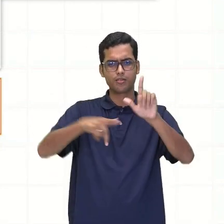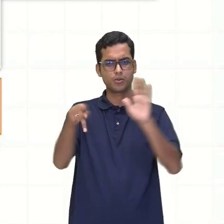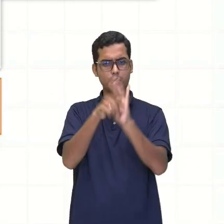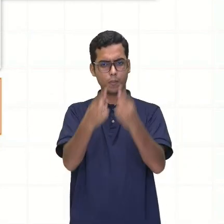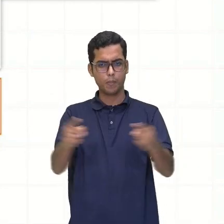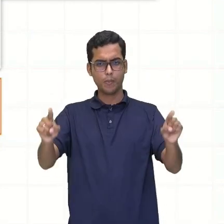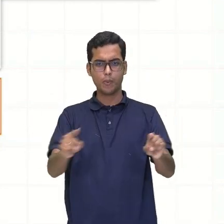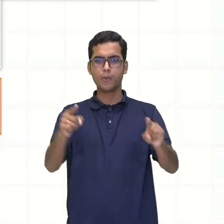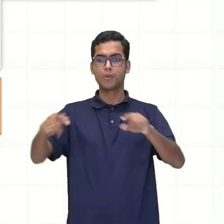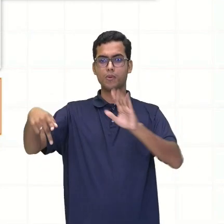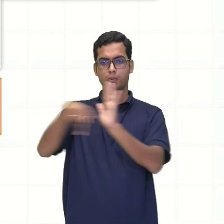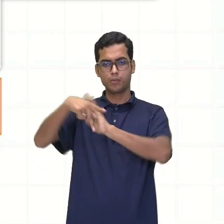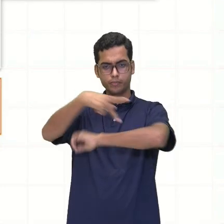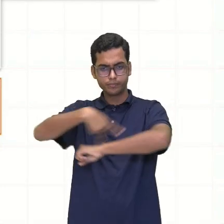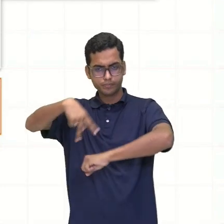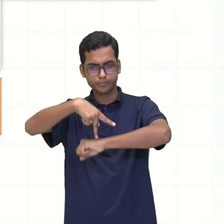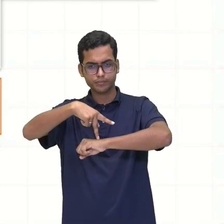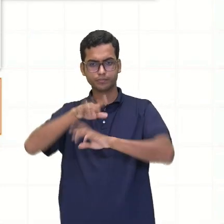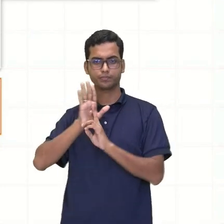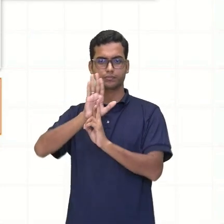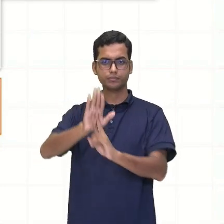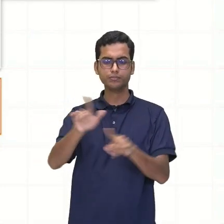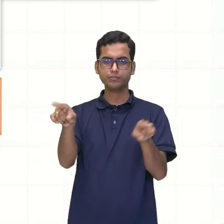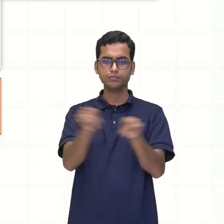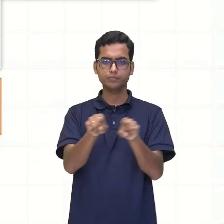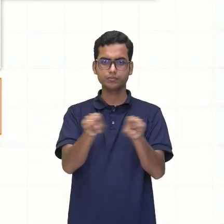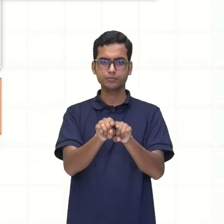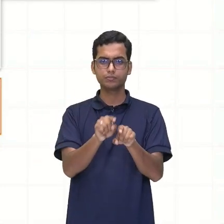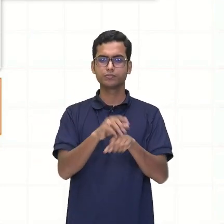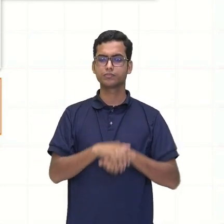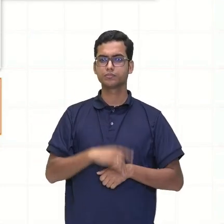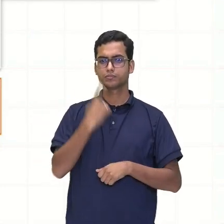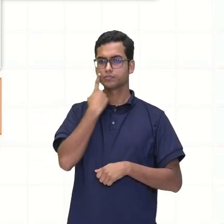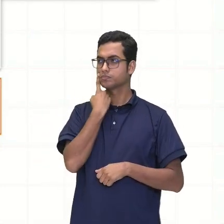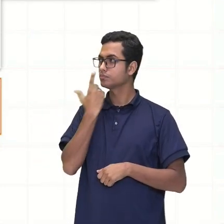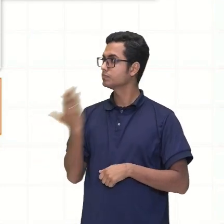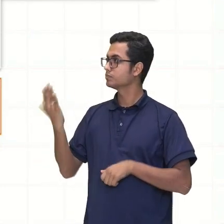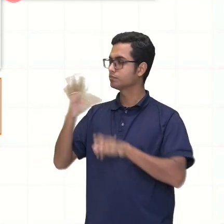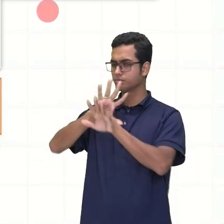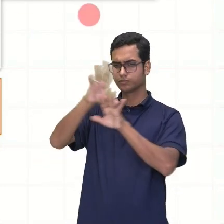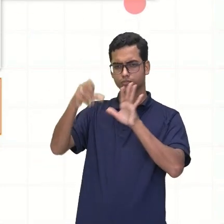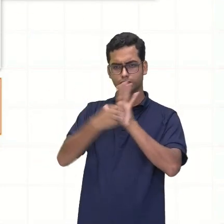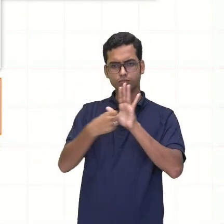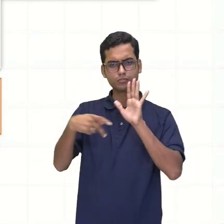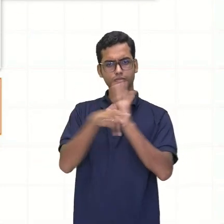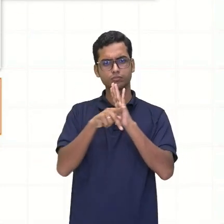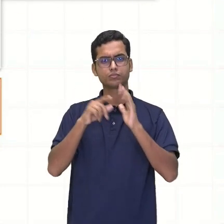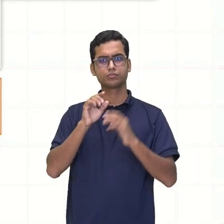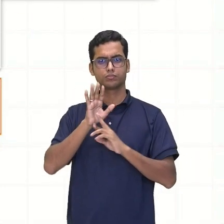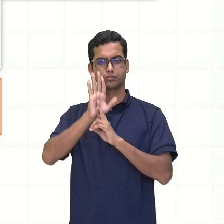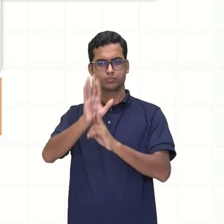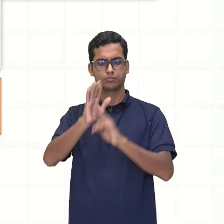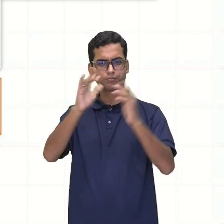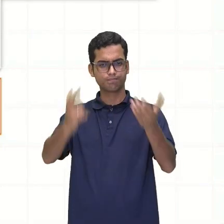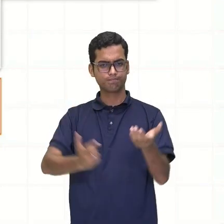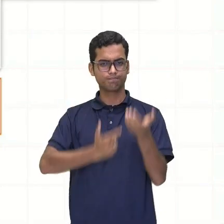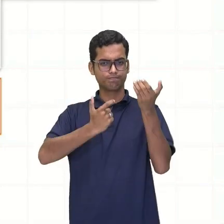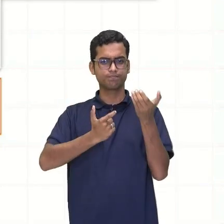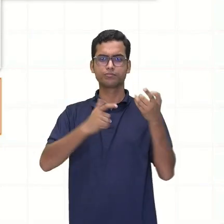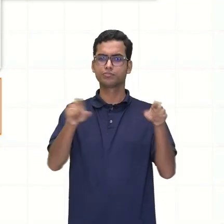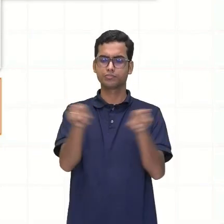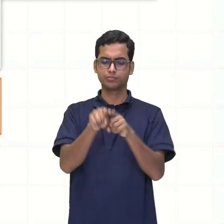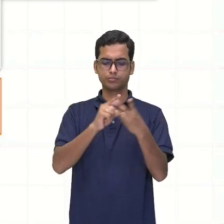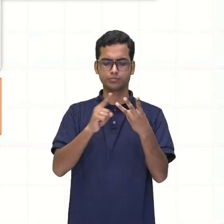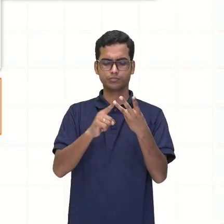ao patriotismo, o brasão de armas e a nossa bandeira nacional. Todos esses símbolos,